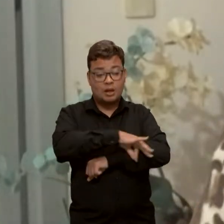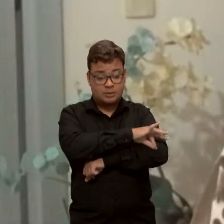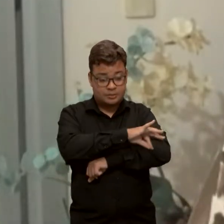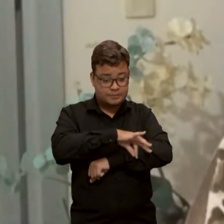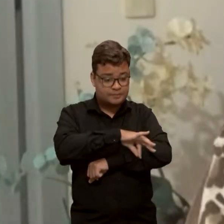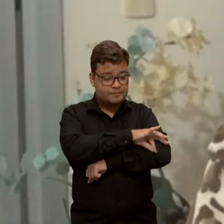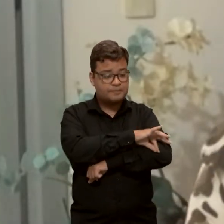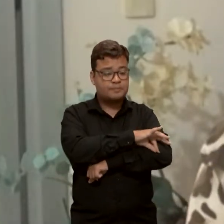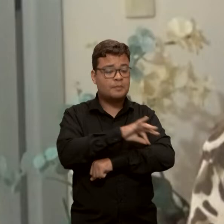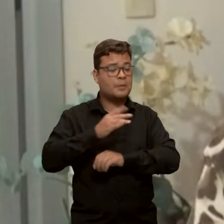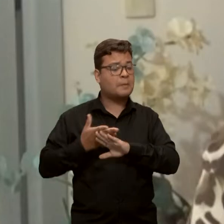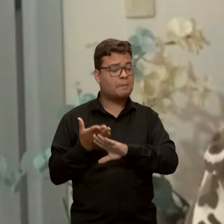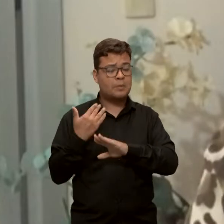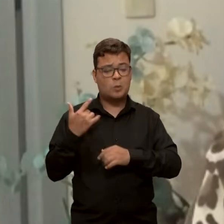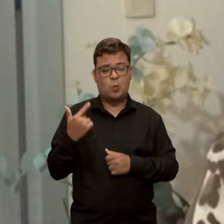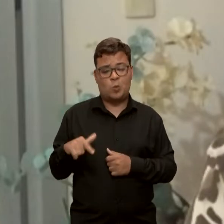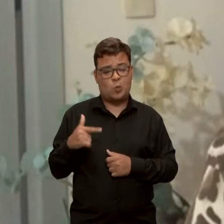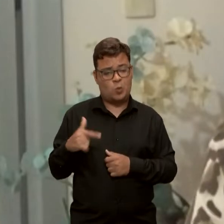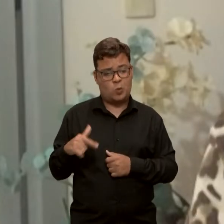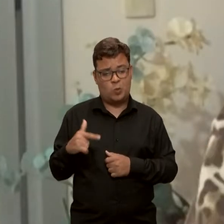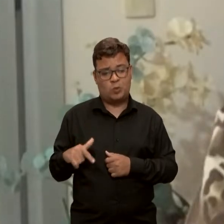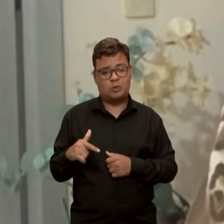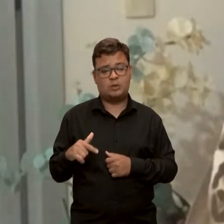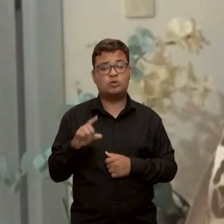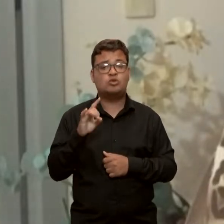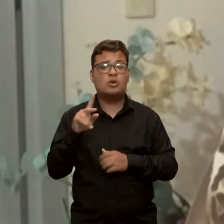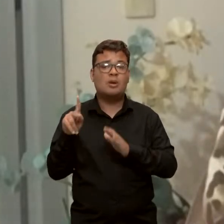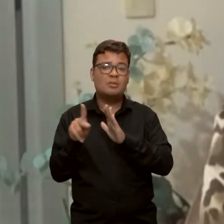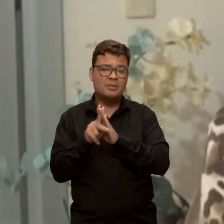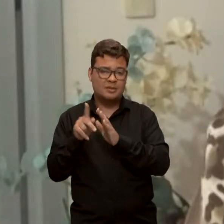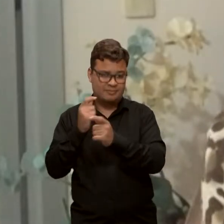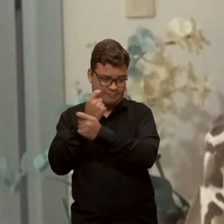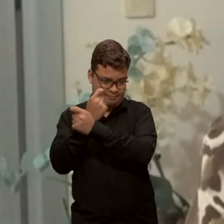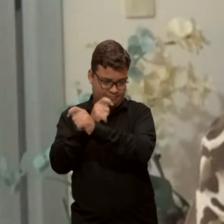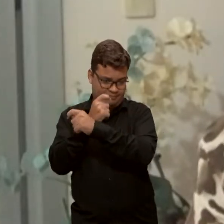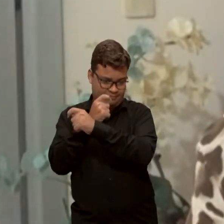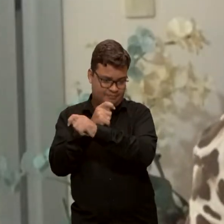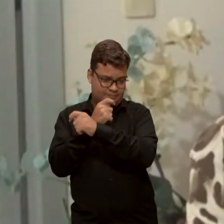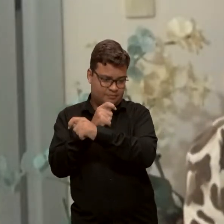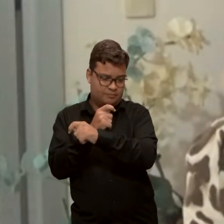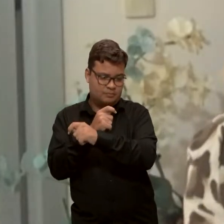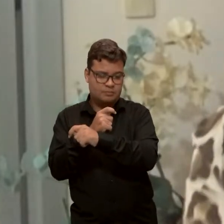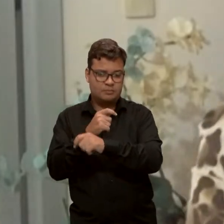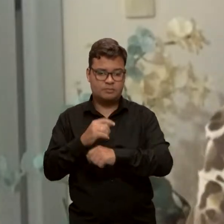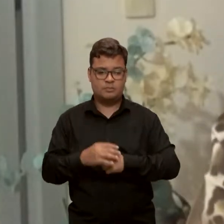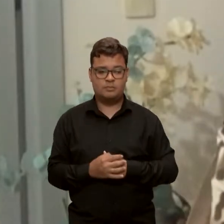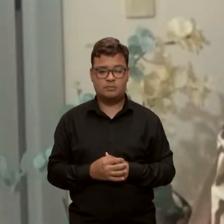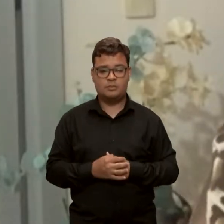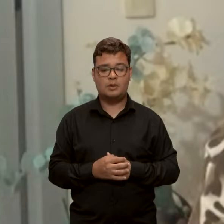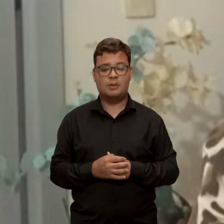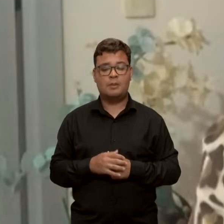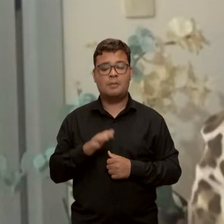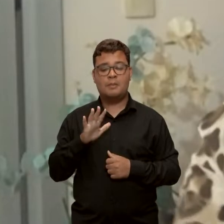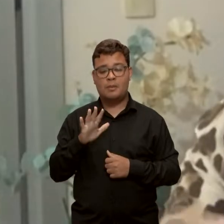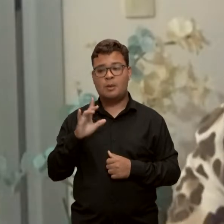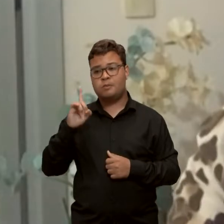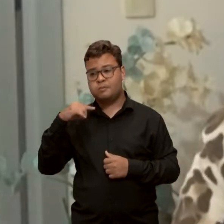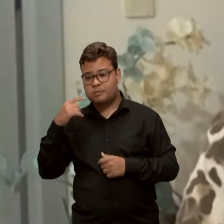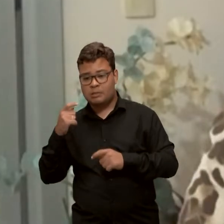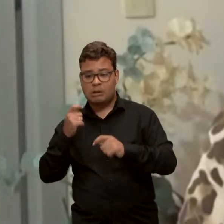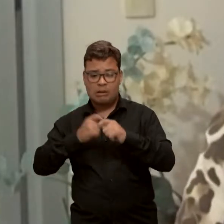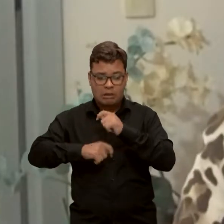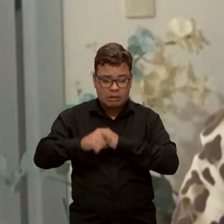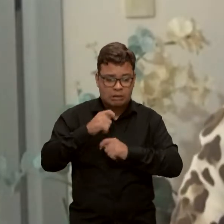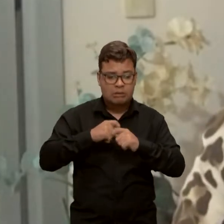não existia só a da Católica, e como eu não podia eliminar com direito e com administração, não